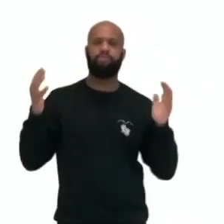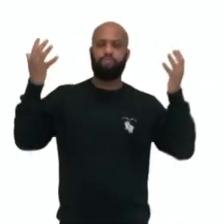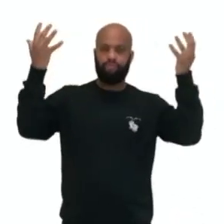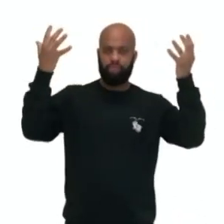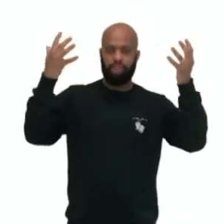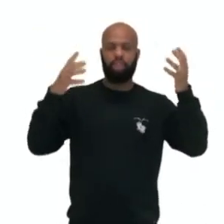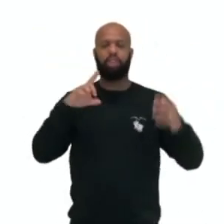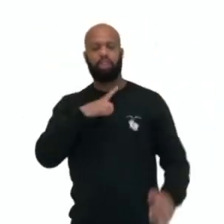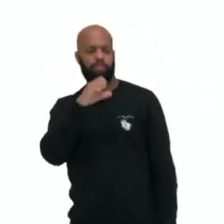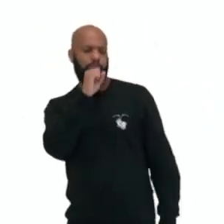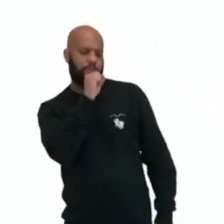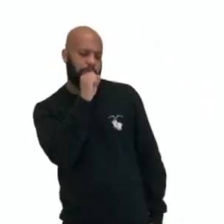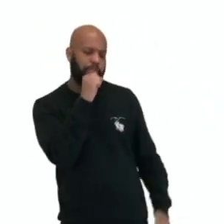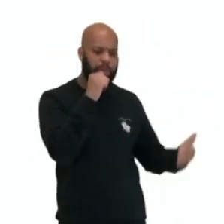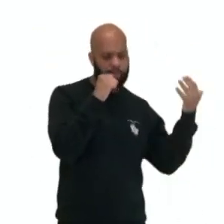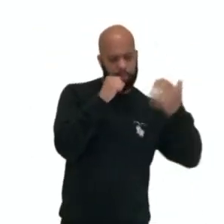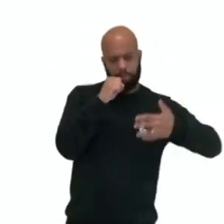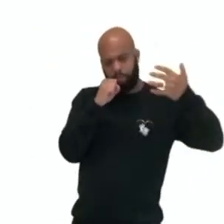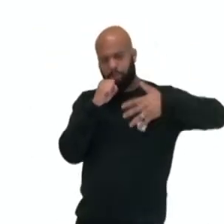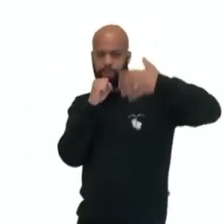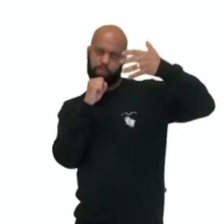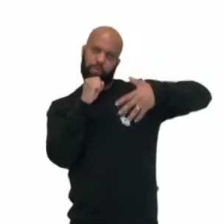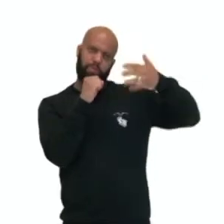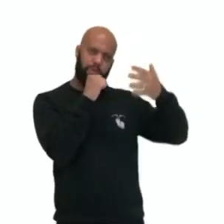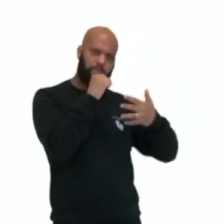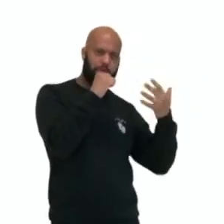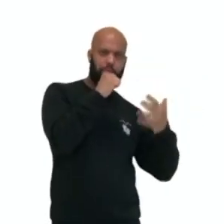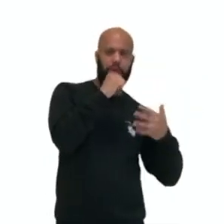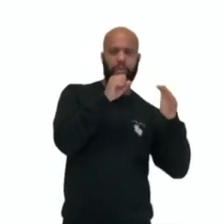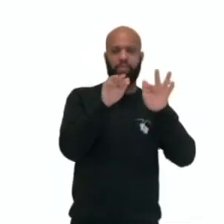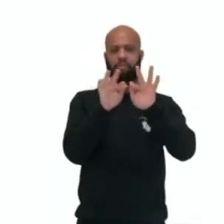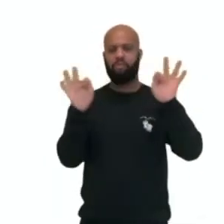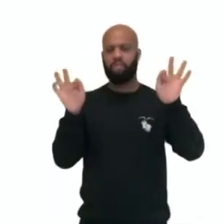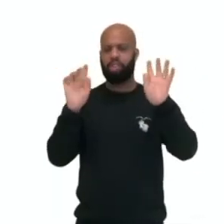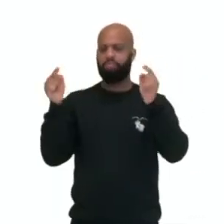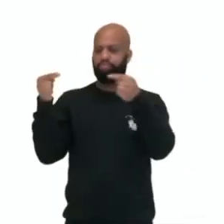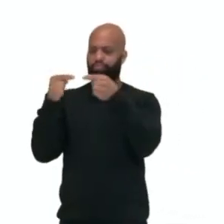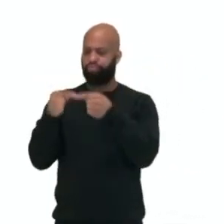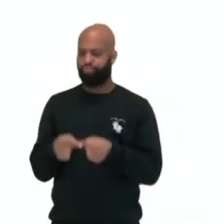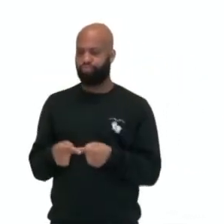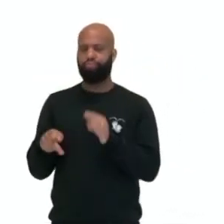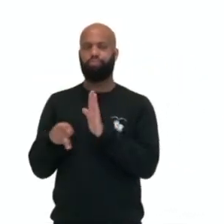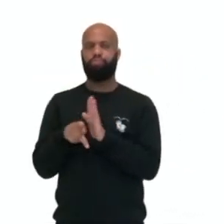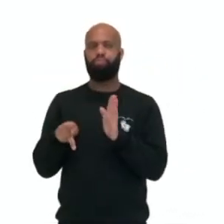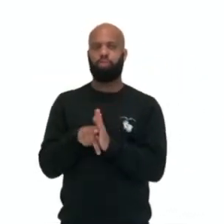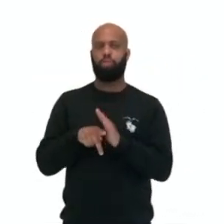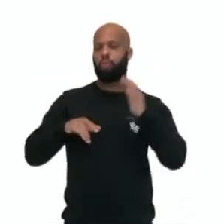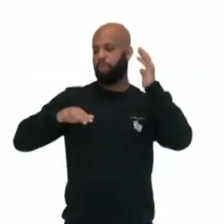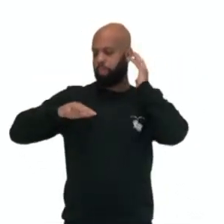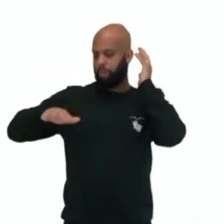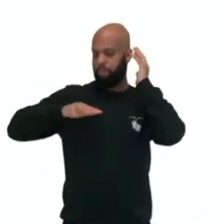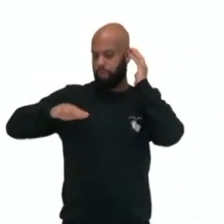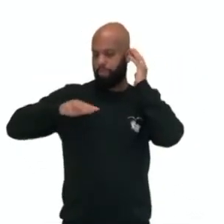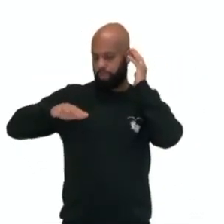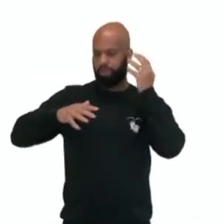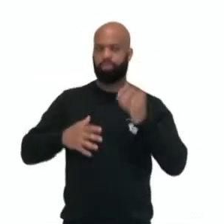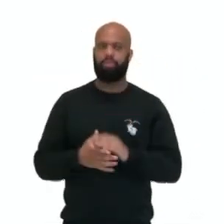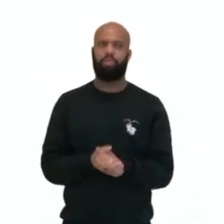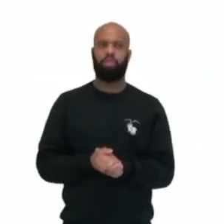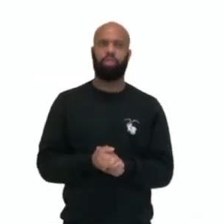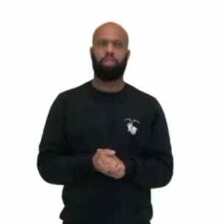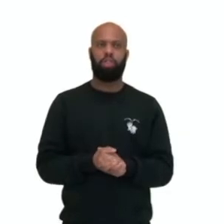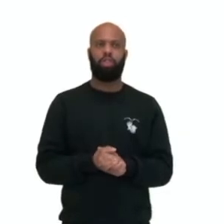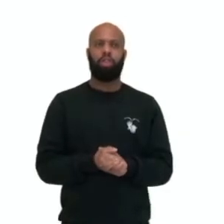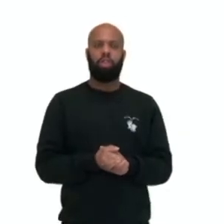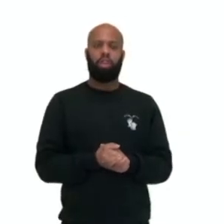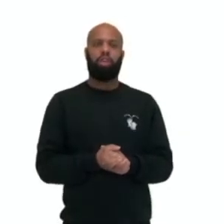o microfone, colocando frases e rimas na base dos instrumentos, na música produzida